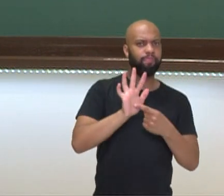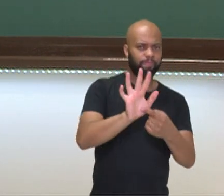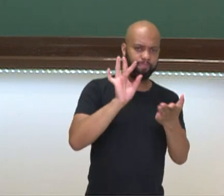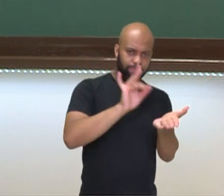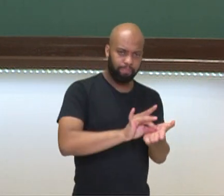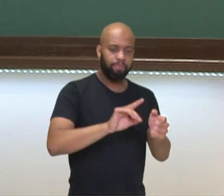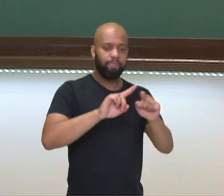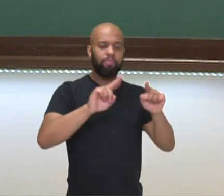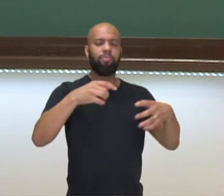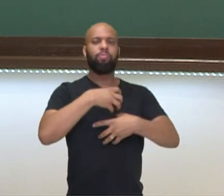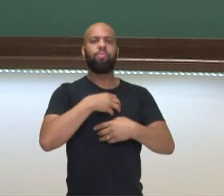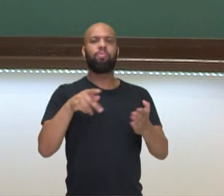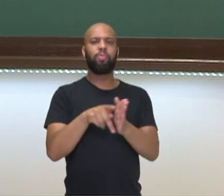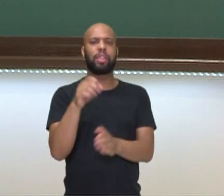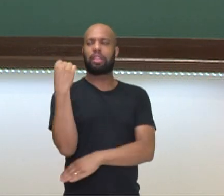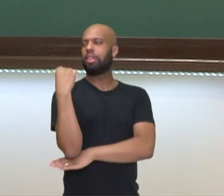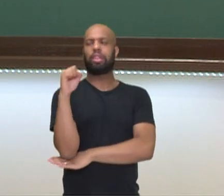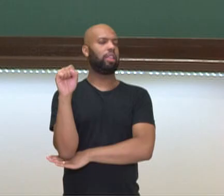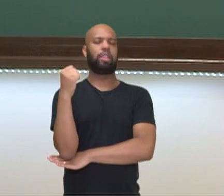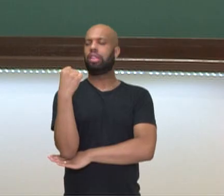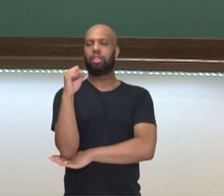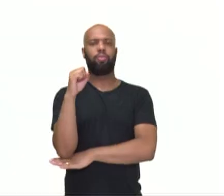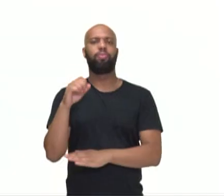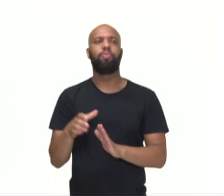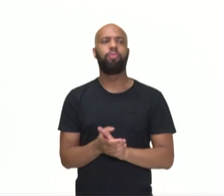de negação. Então,